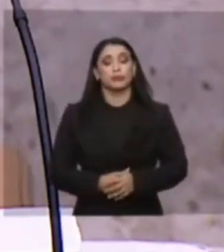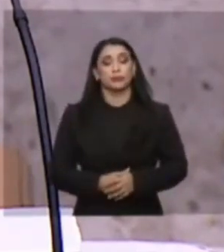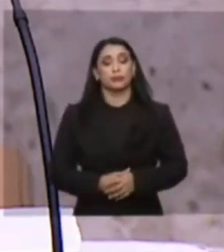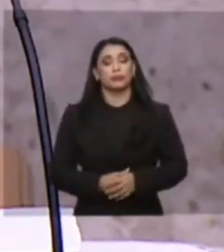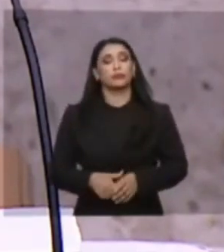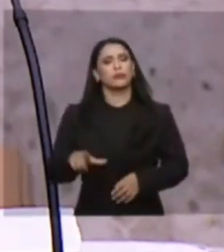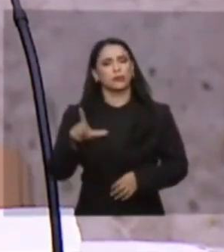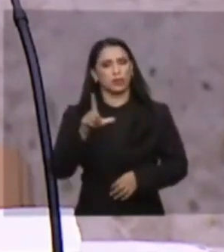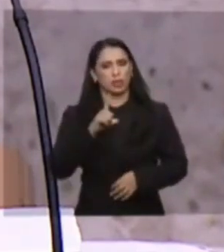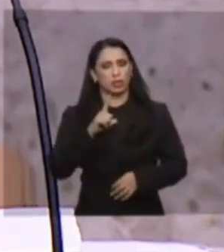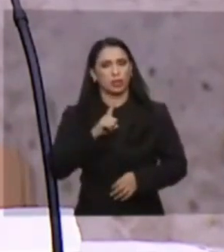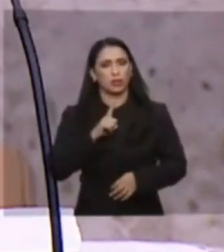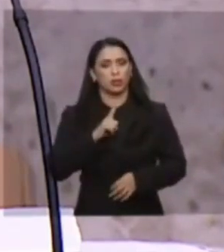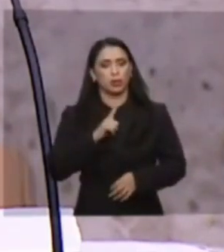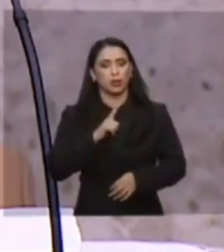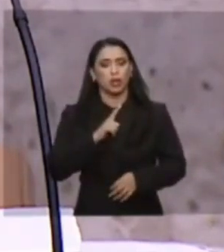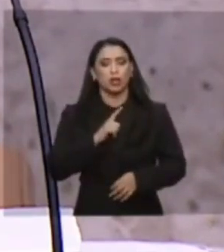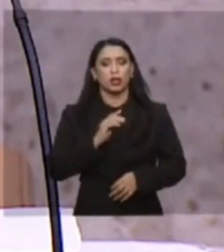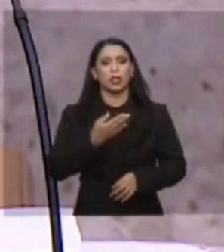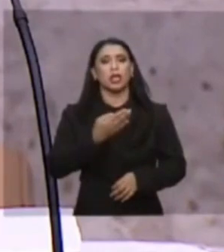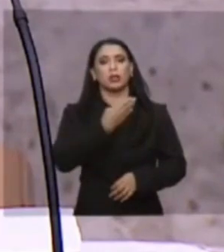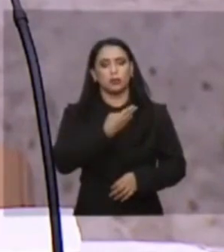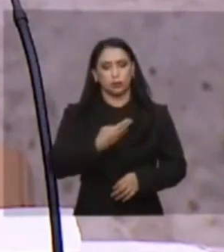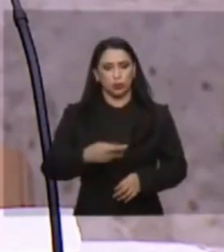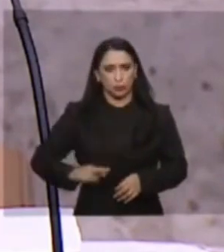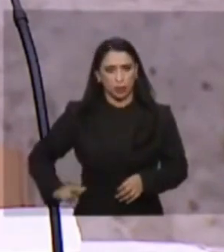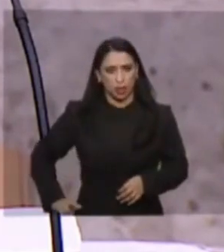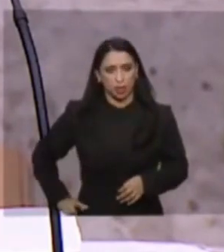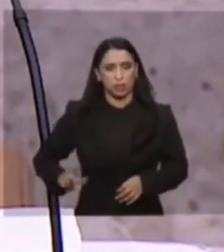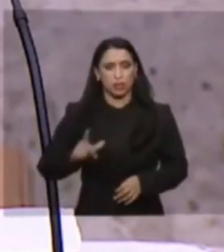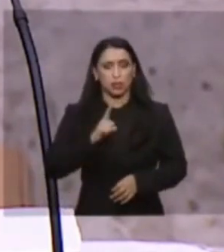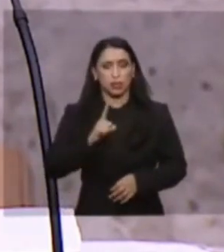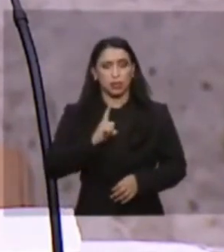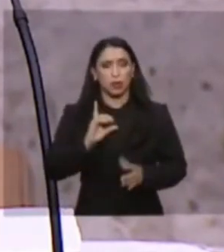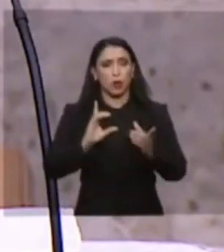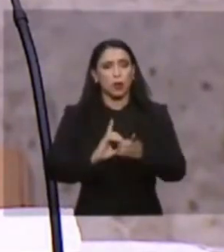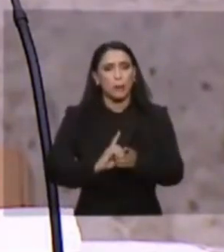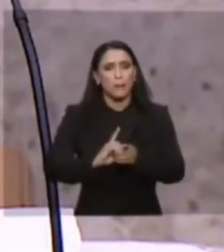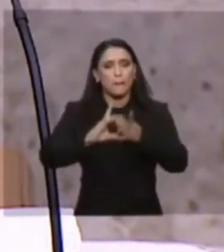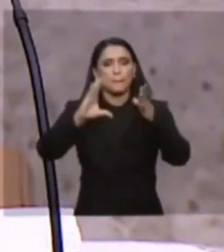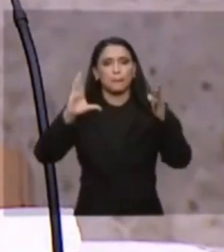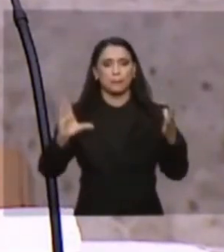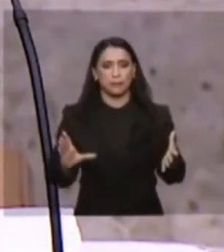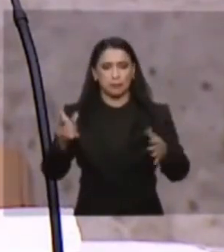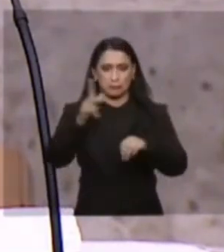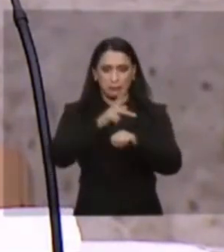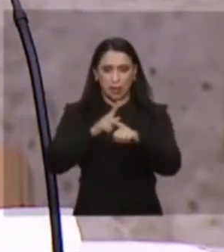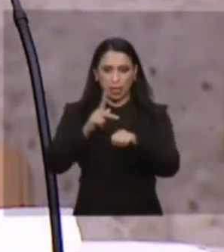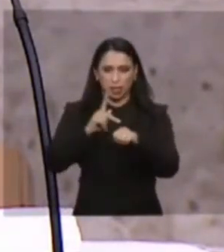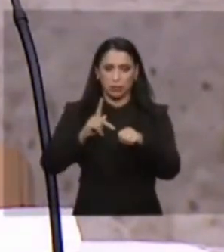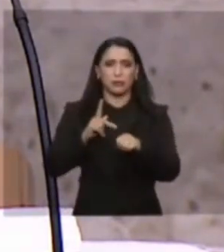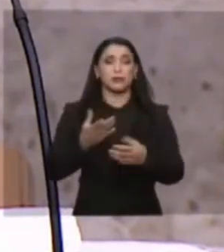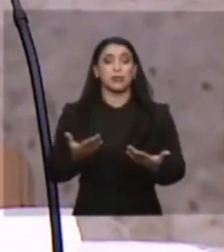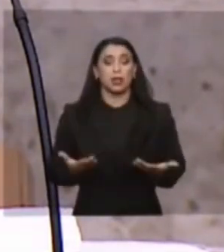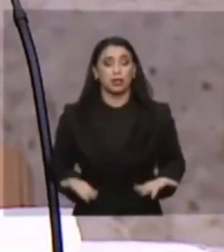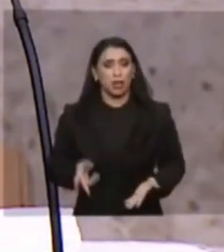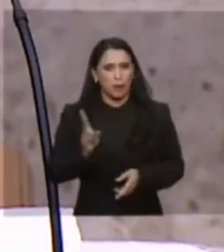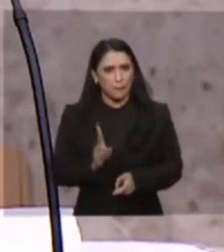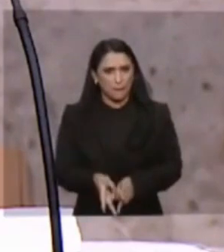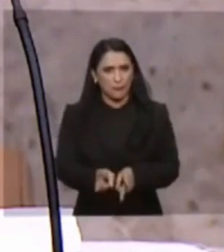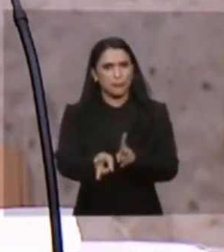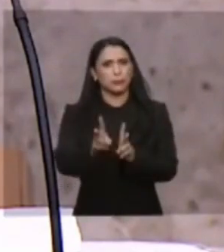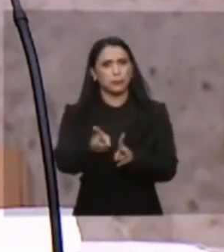consagra se constituir a República Federativa do Brasil em Estado Democrático de Direito. A